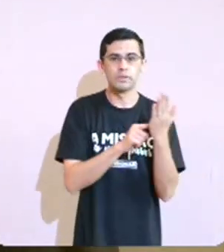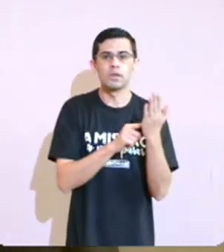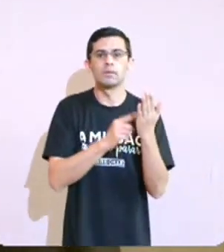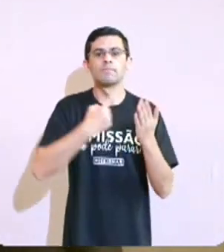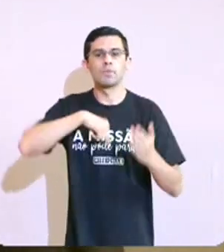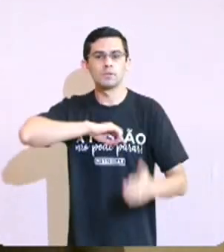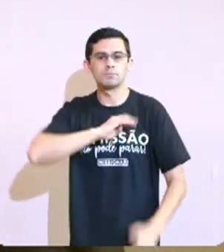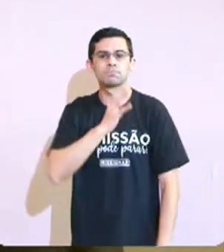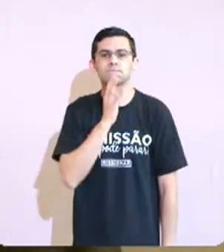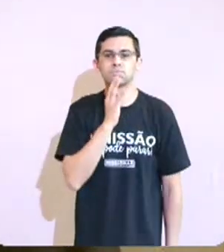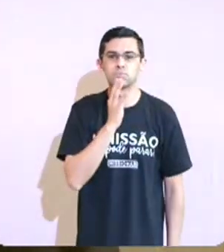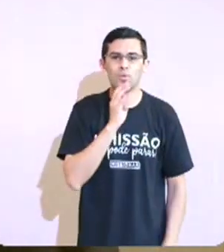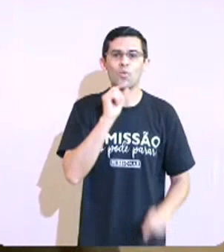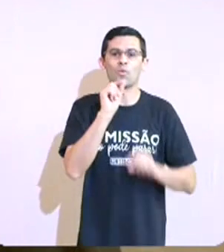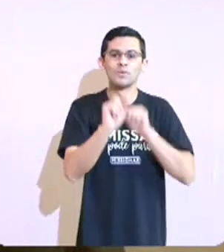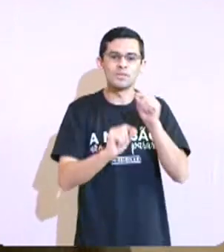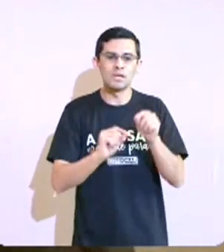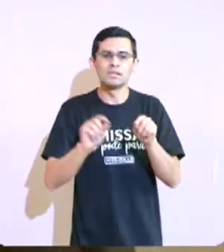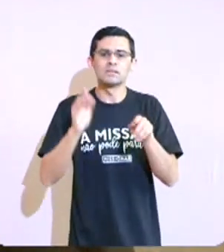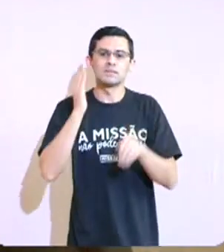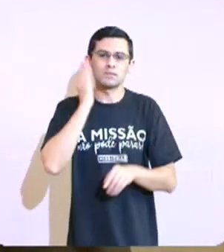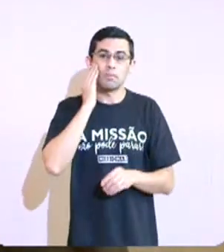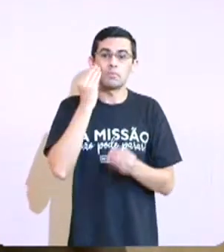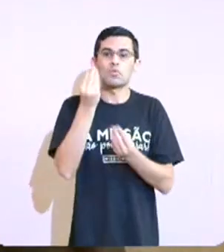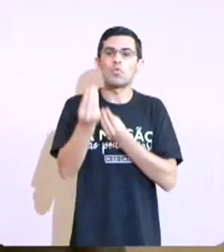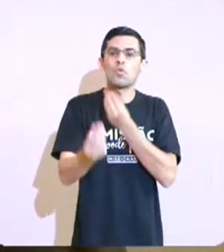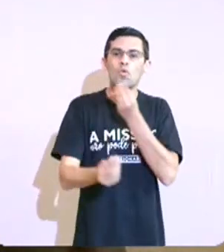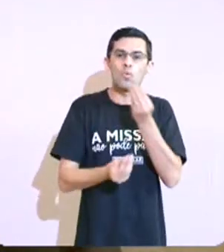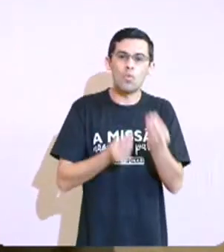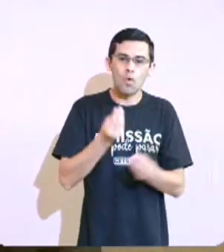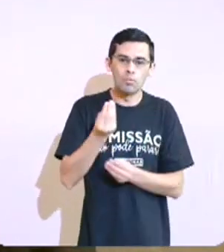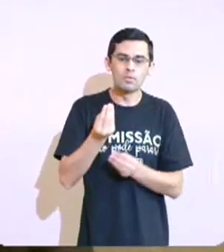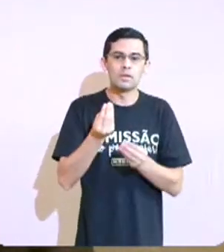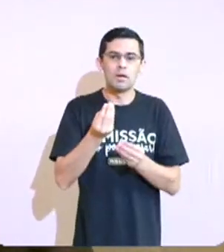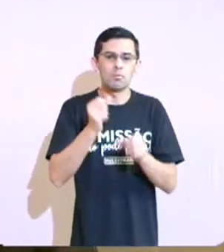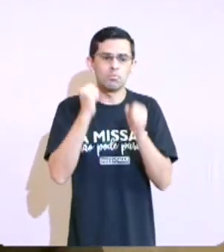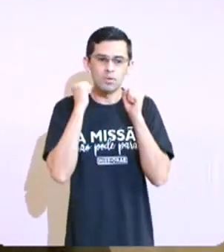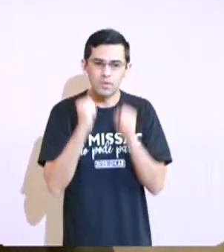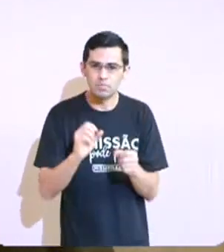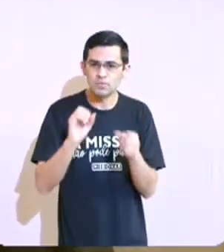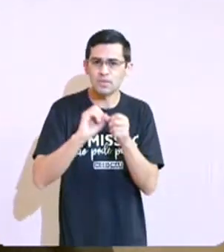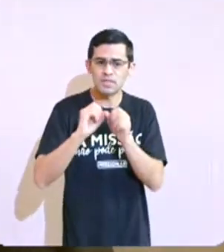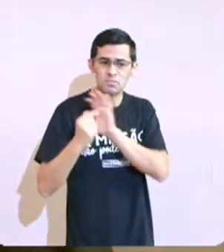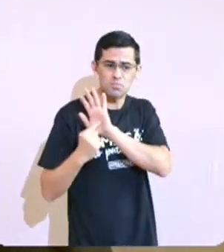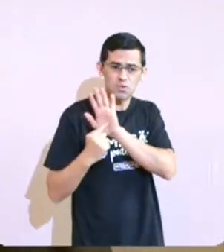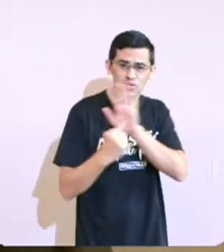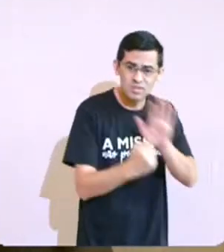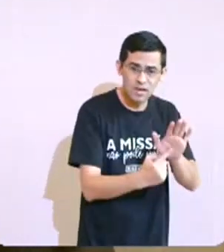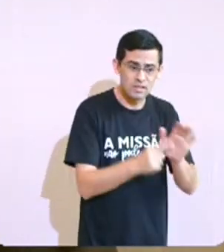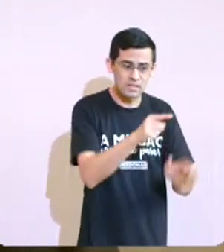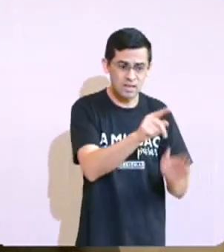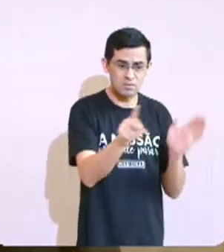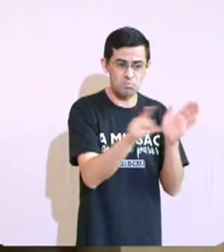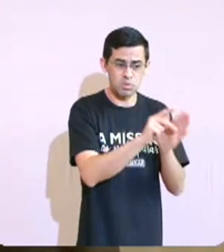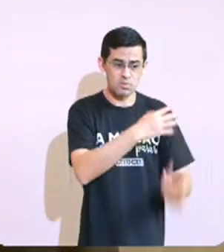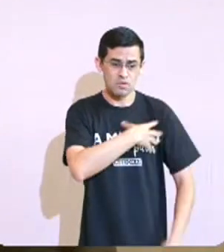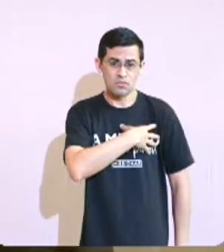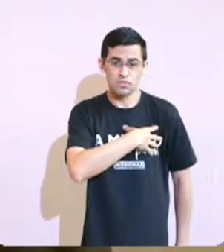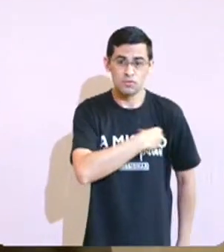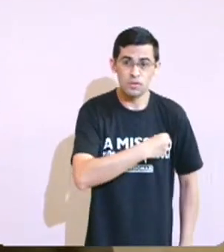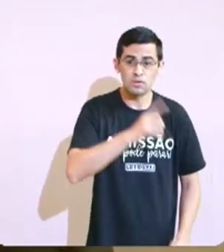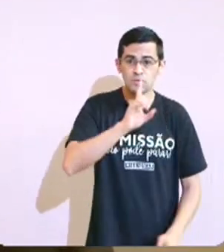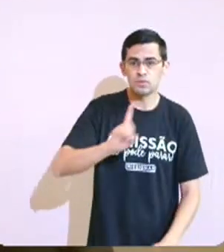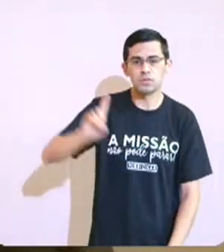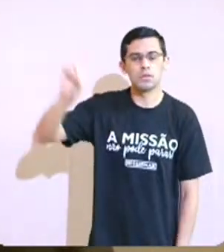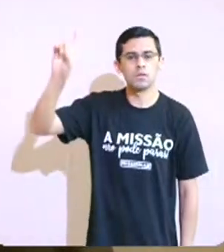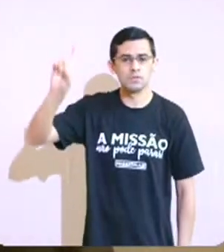torna o berço da entrada e do pertencimento. Ela se torna os braços abertos